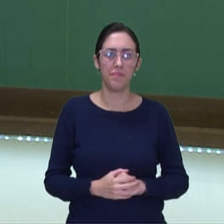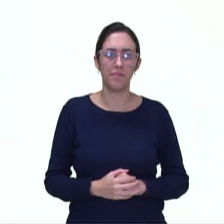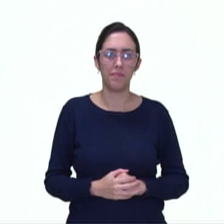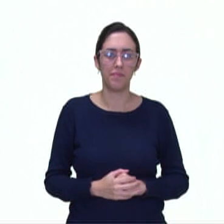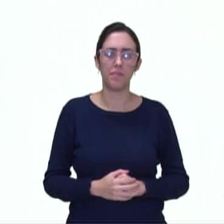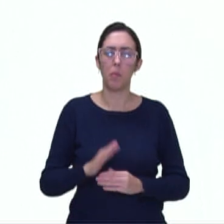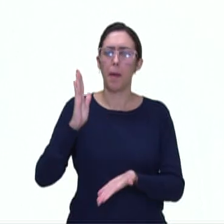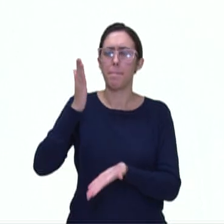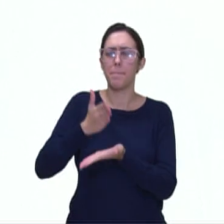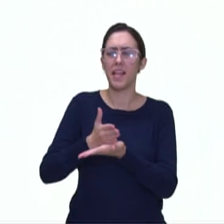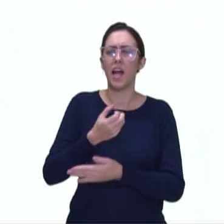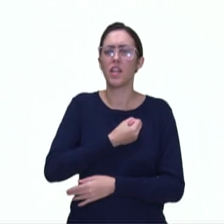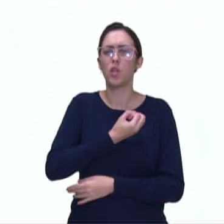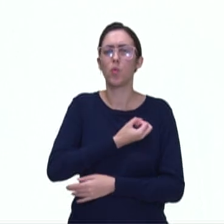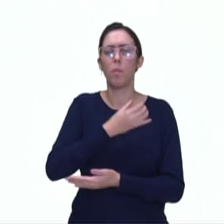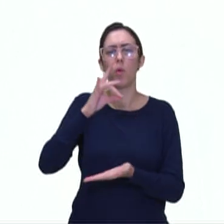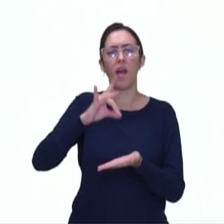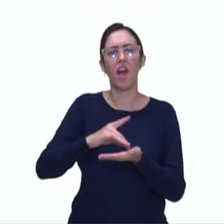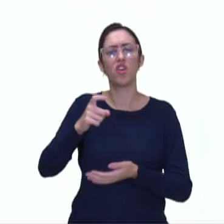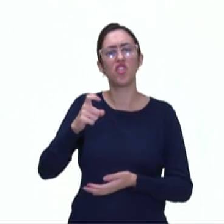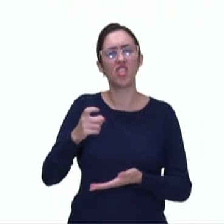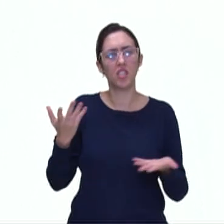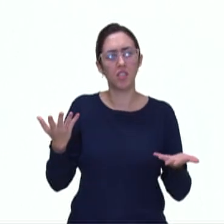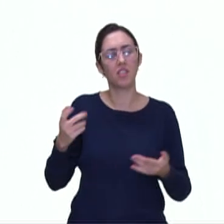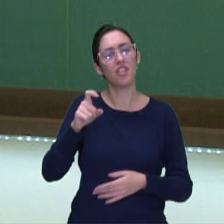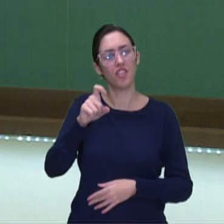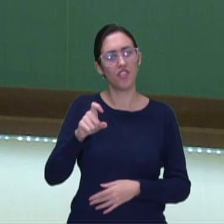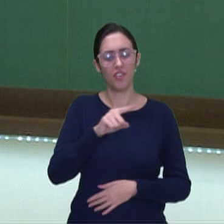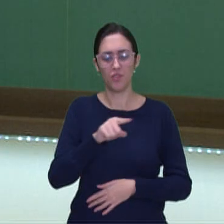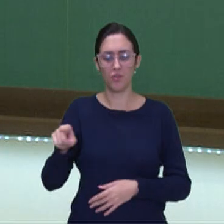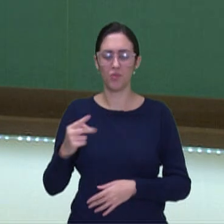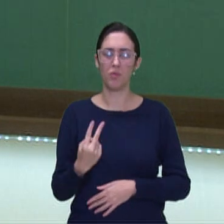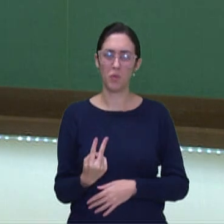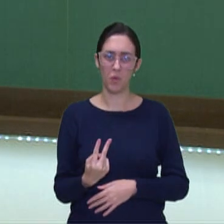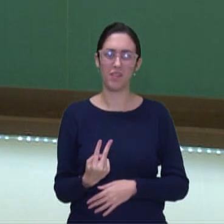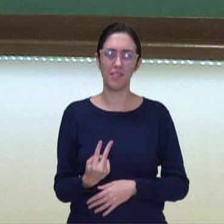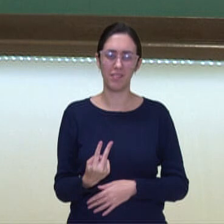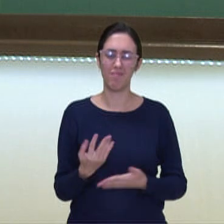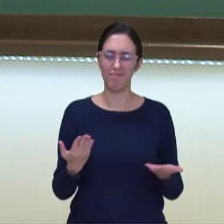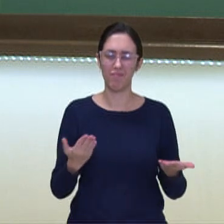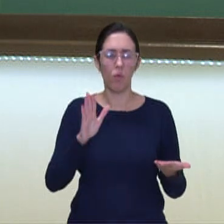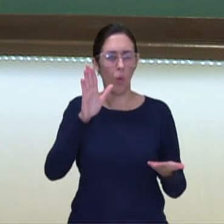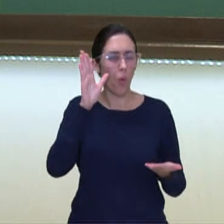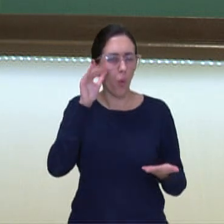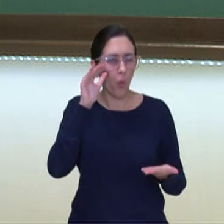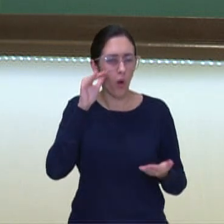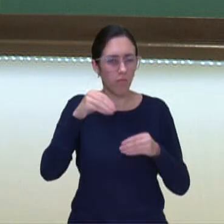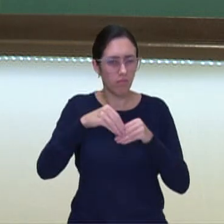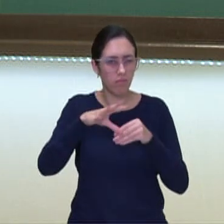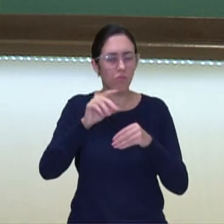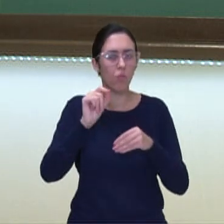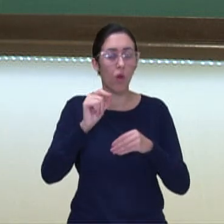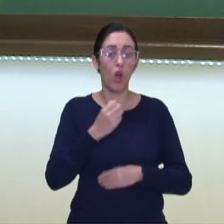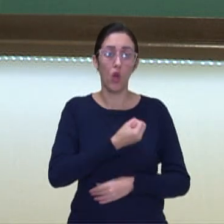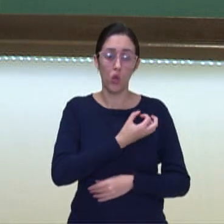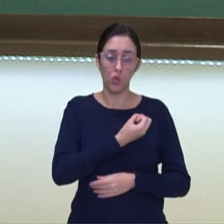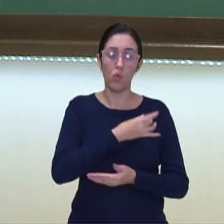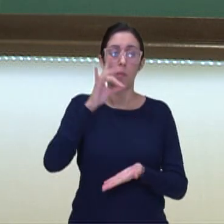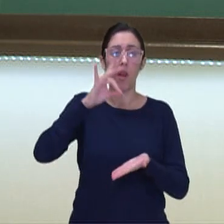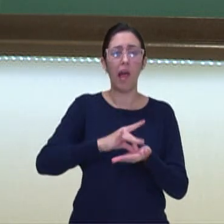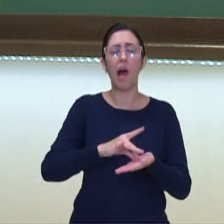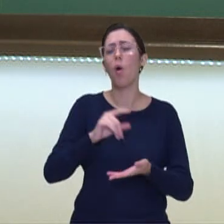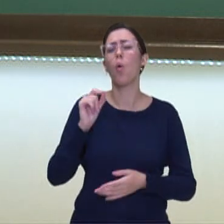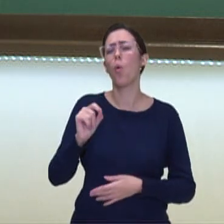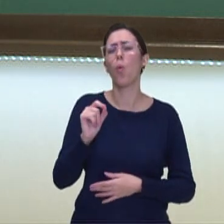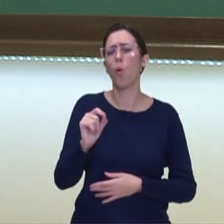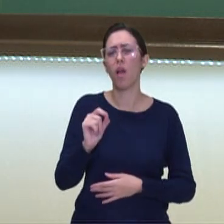E a metade do número real x é x sobre 2. Beleza? Uma curiosidade para você. Os números reais que aparecem ali são o